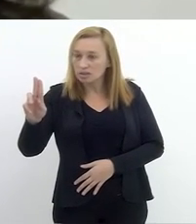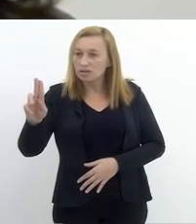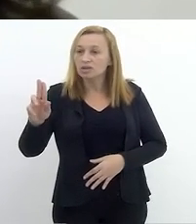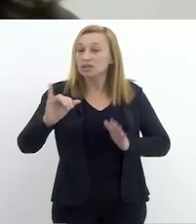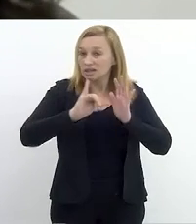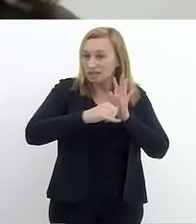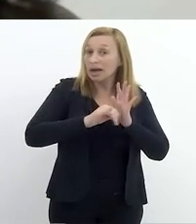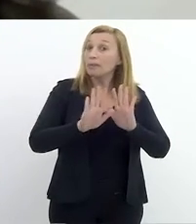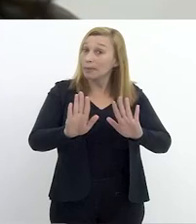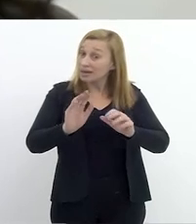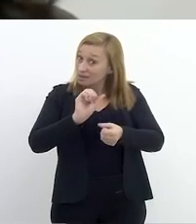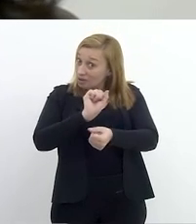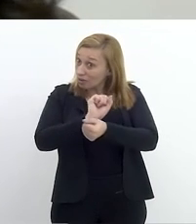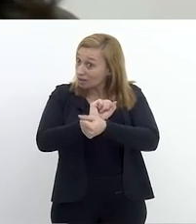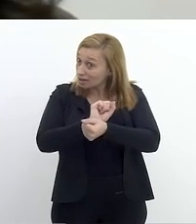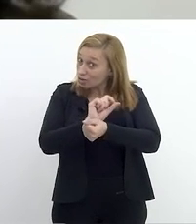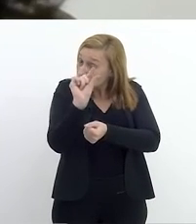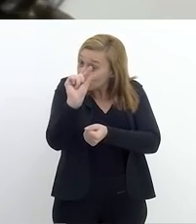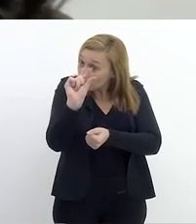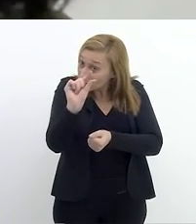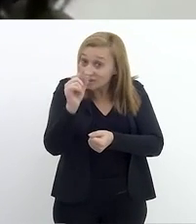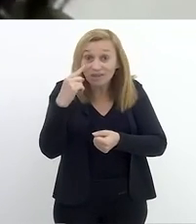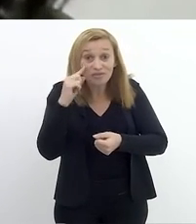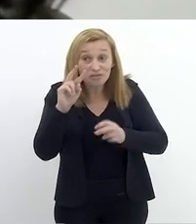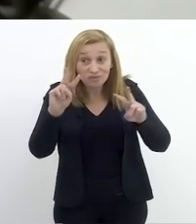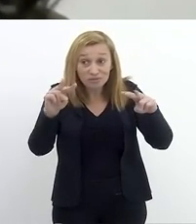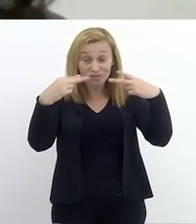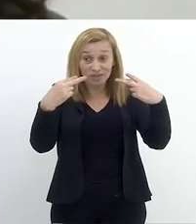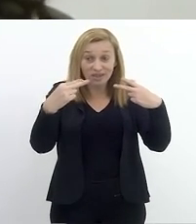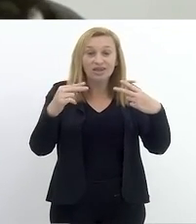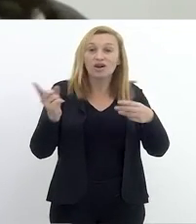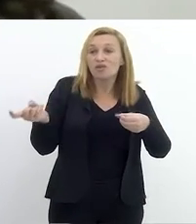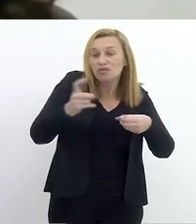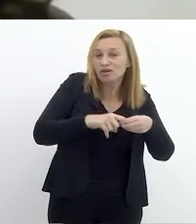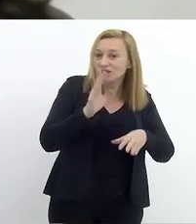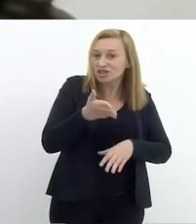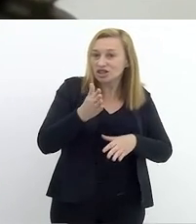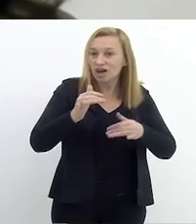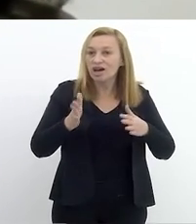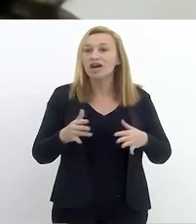partir do fomento por esses editais. Mas vocês fiquem aí, vocês que estão